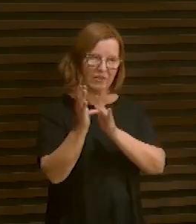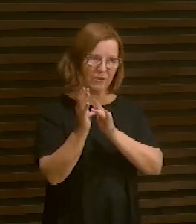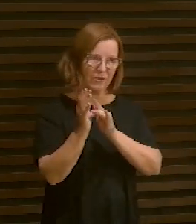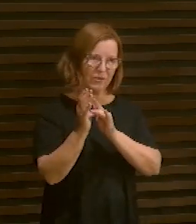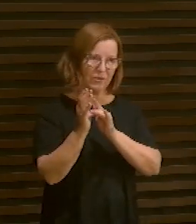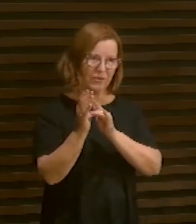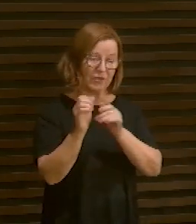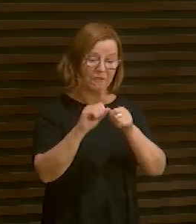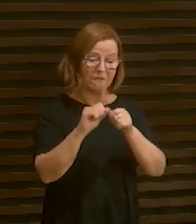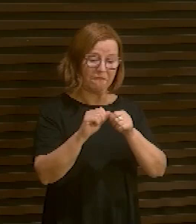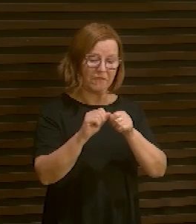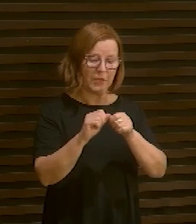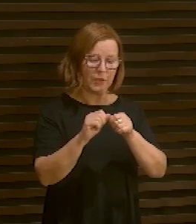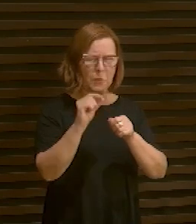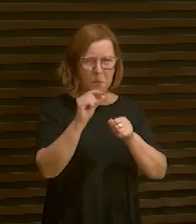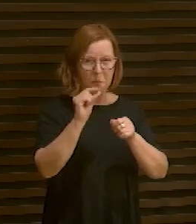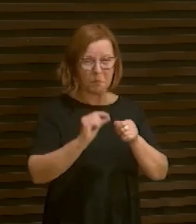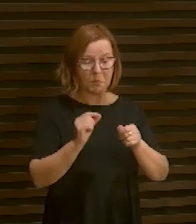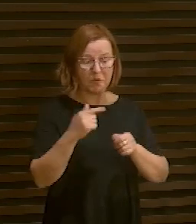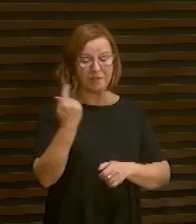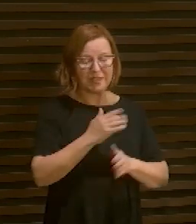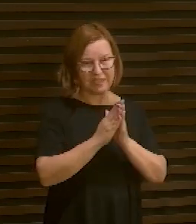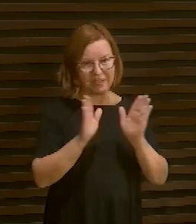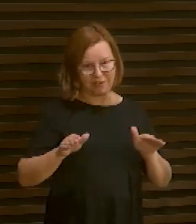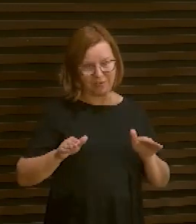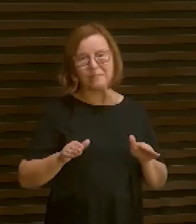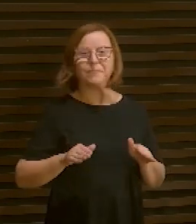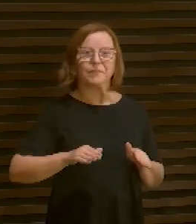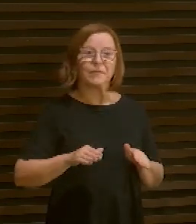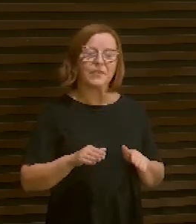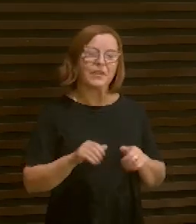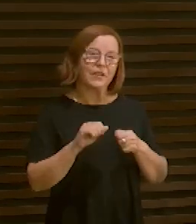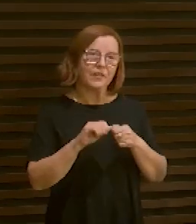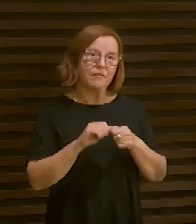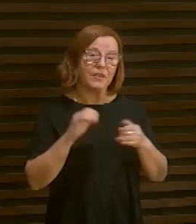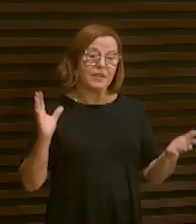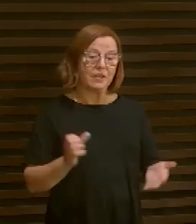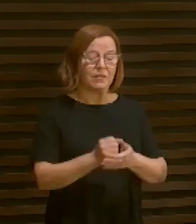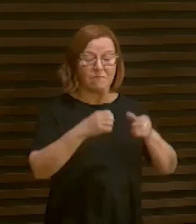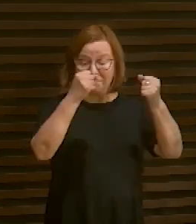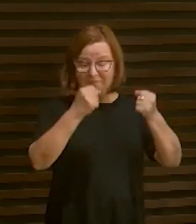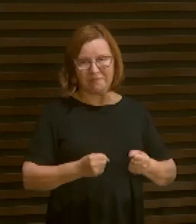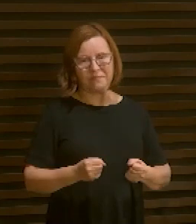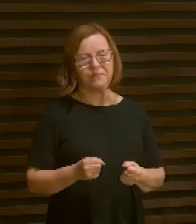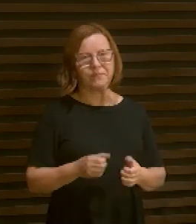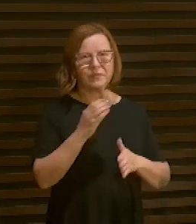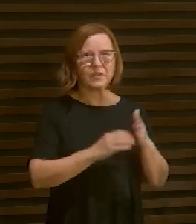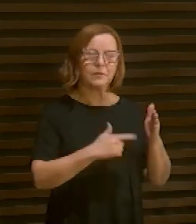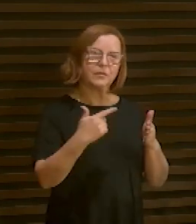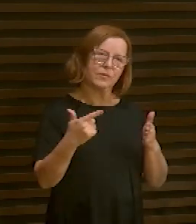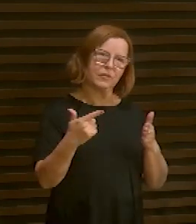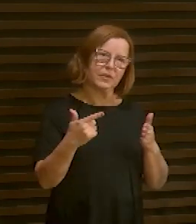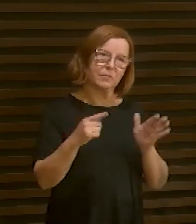menor do que os anjos, mas realizou uma salvação maior do que os anjos e realizou uma salvação tremenda. No capítulo 2, ele é